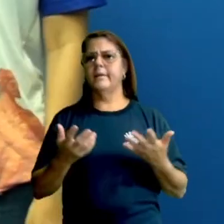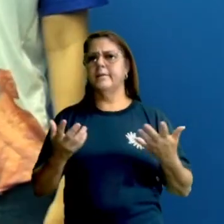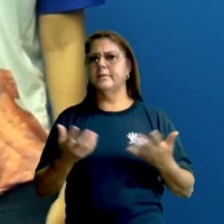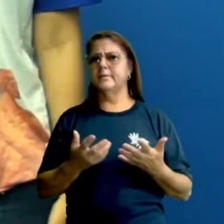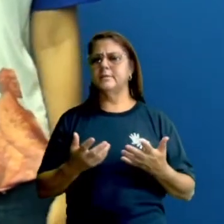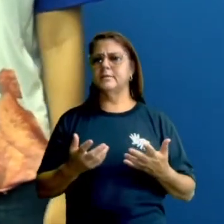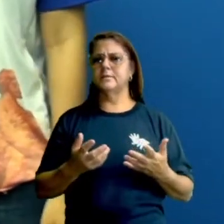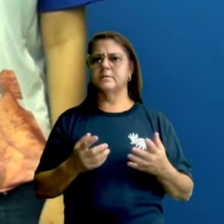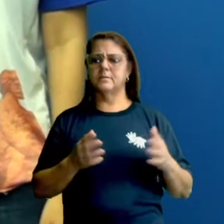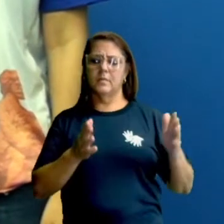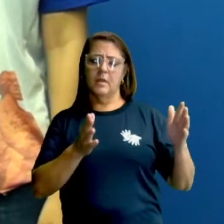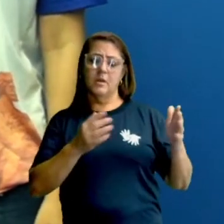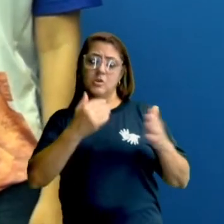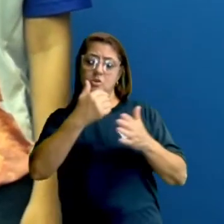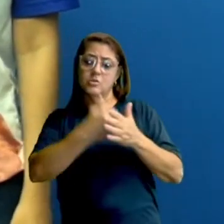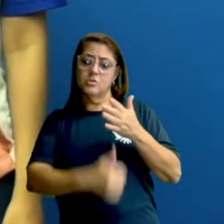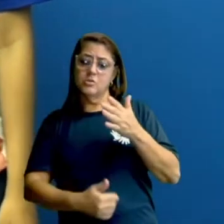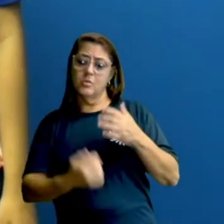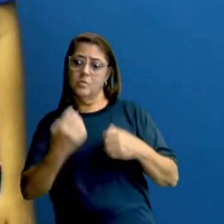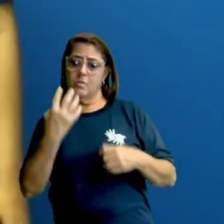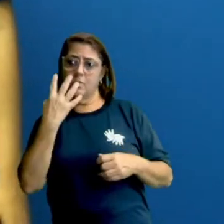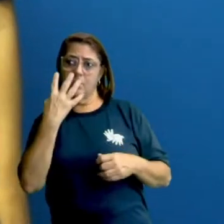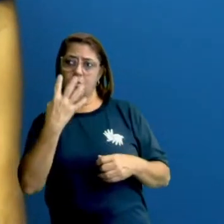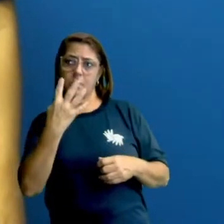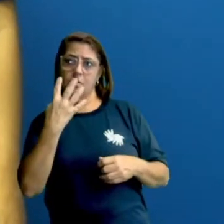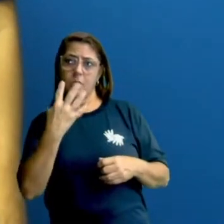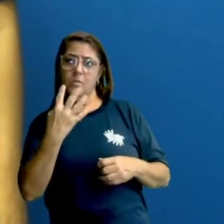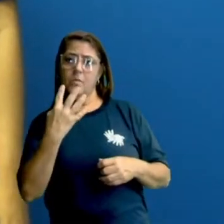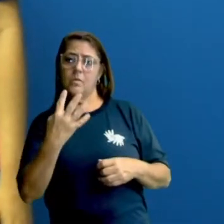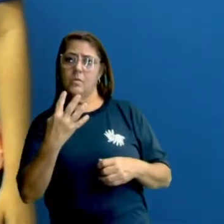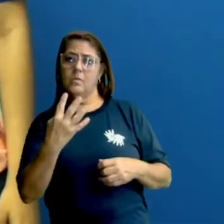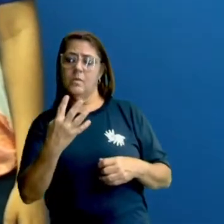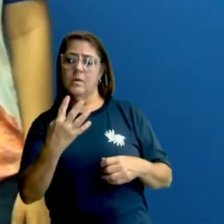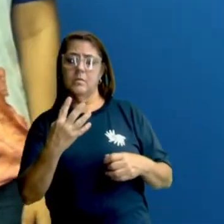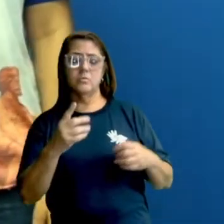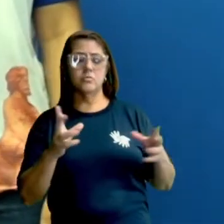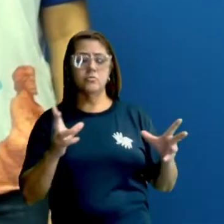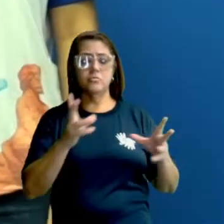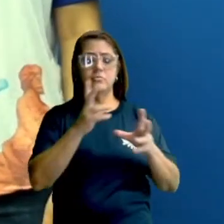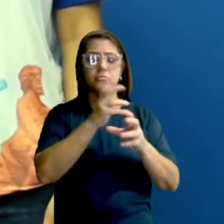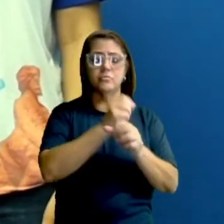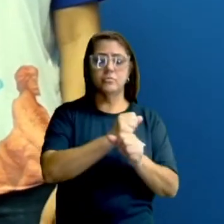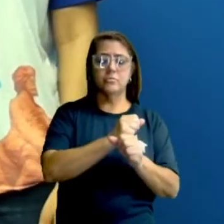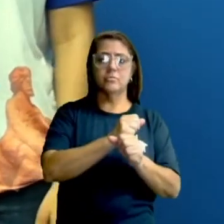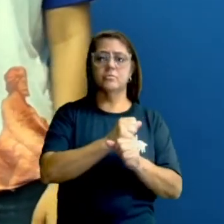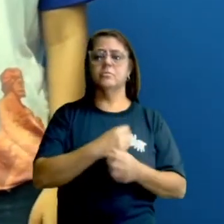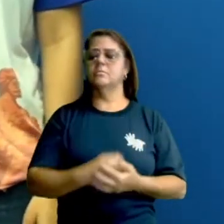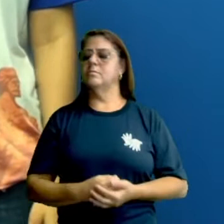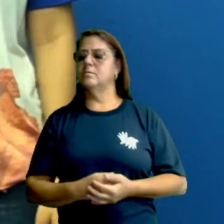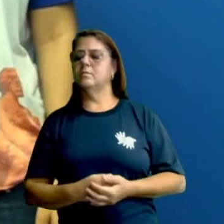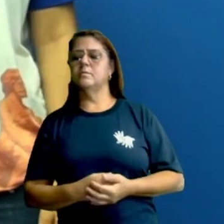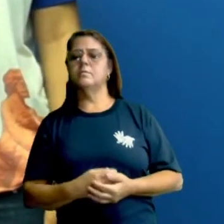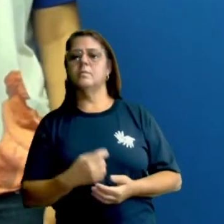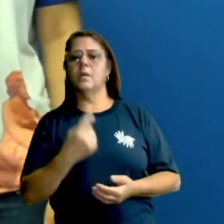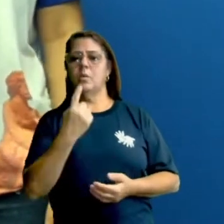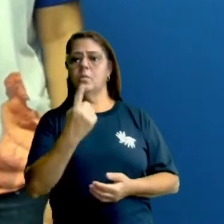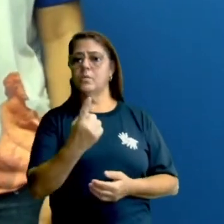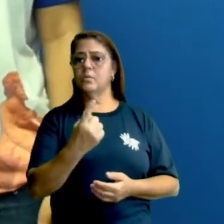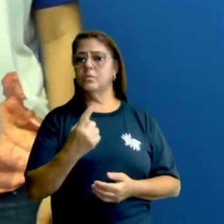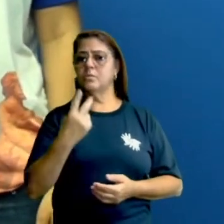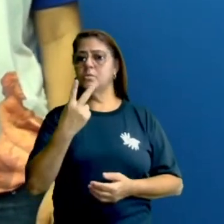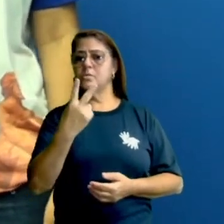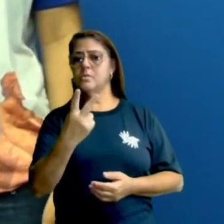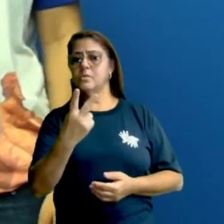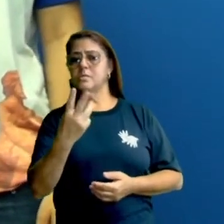os brigadeiros que sobraram lá para a gente descobrir o total, não é isso? Vamos colocar 1,